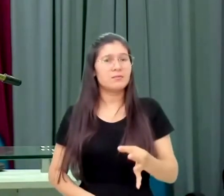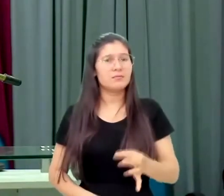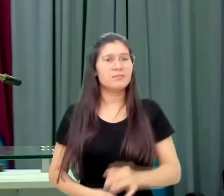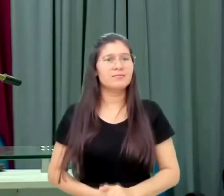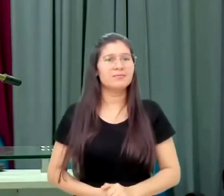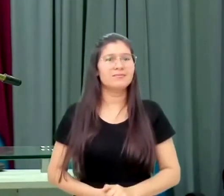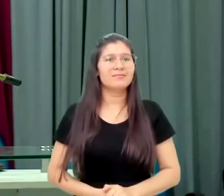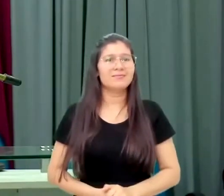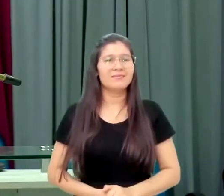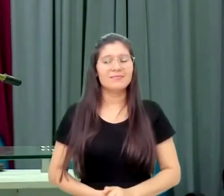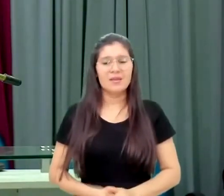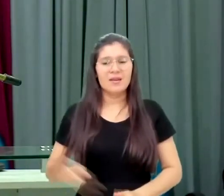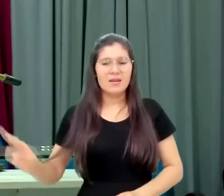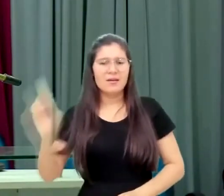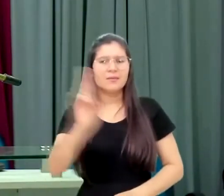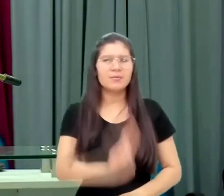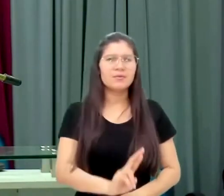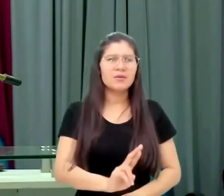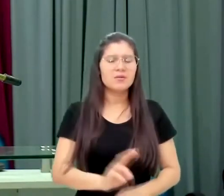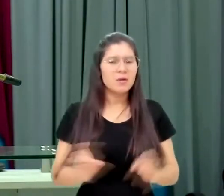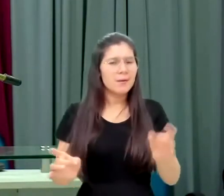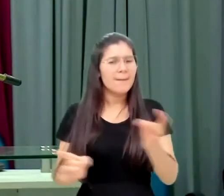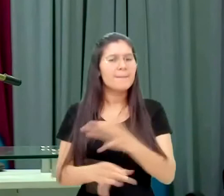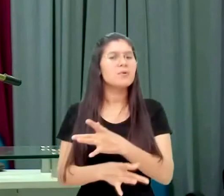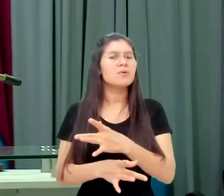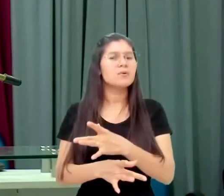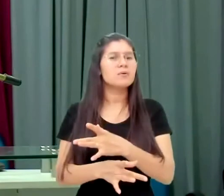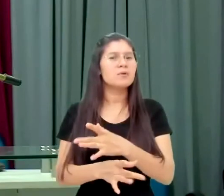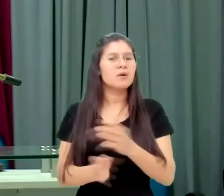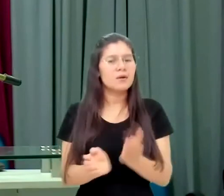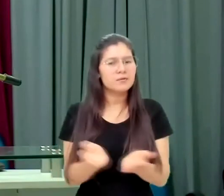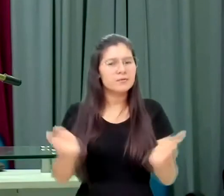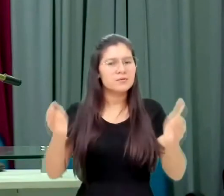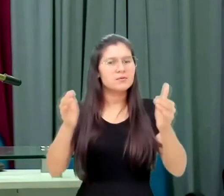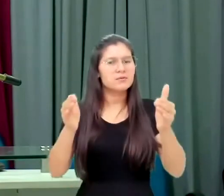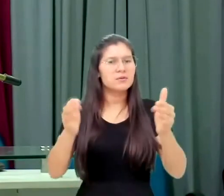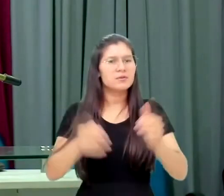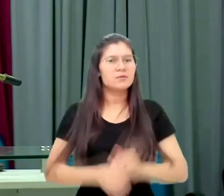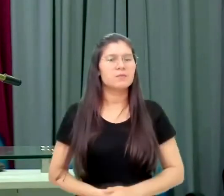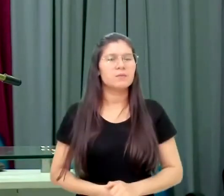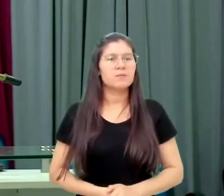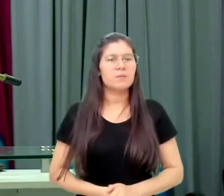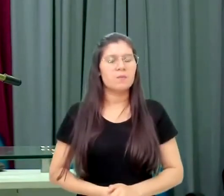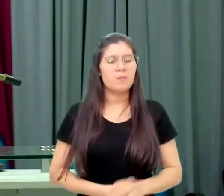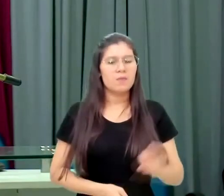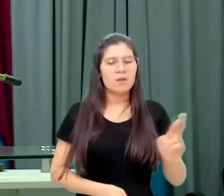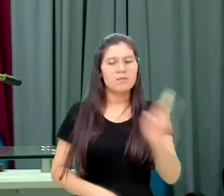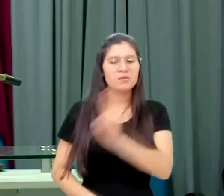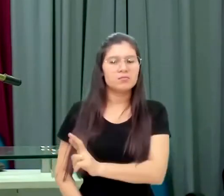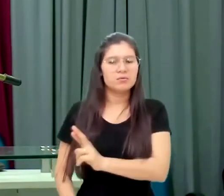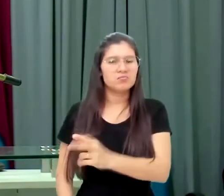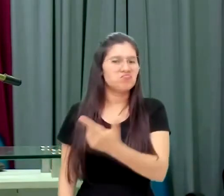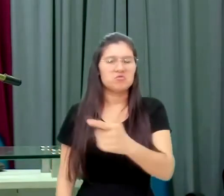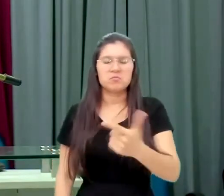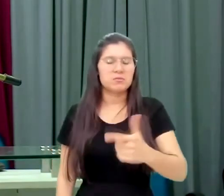E ele disse, acabou as vasilhas, tem mais? Não, está tudo cheio. E agora, o que é que eu vou fazer?